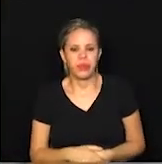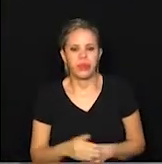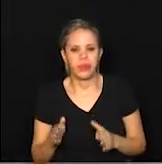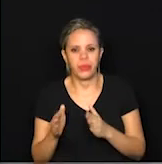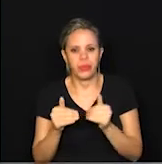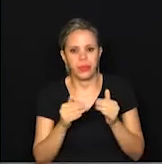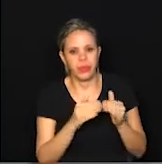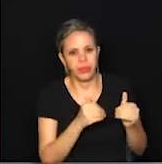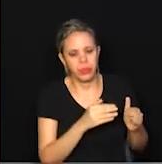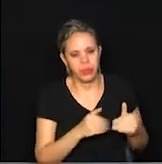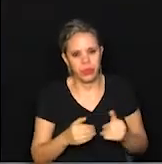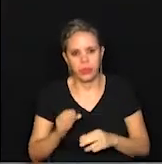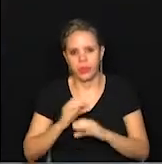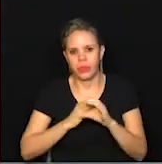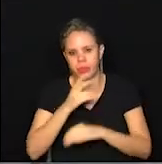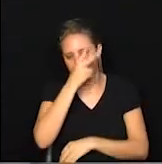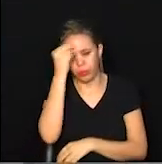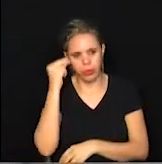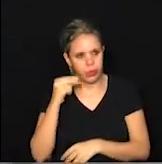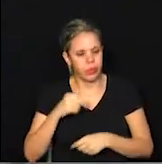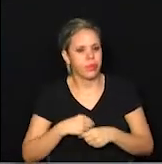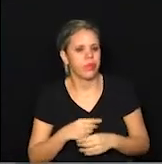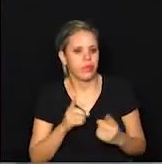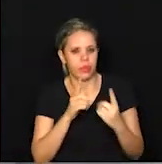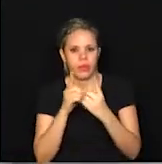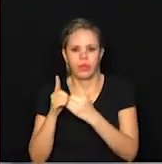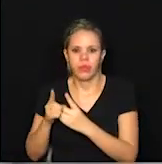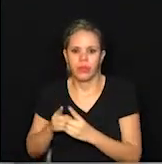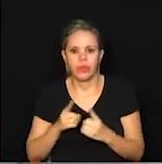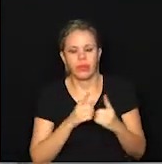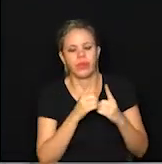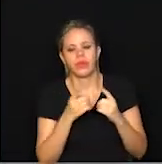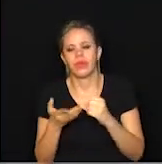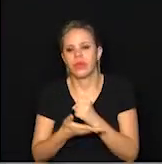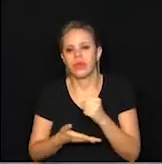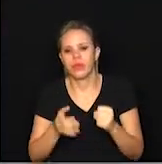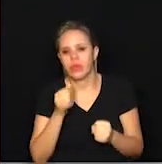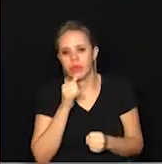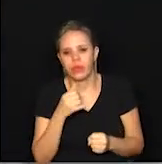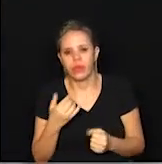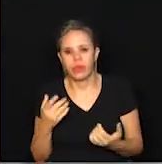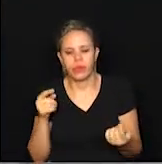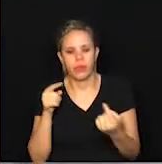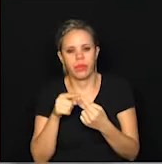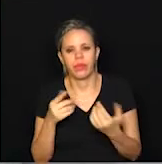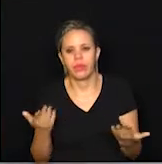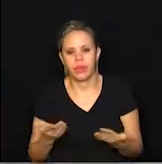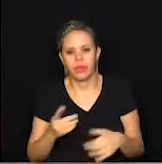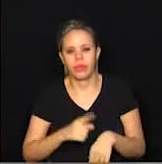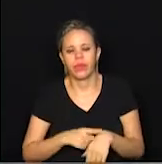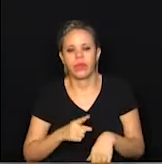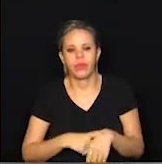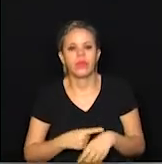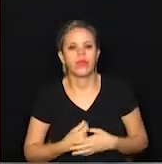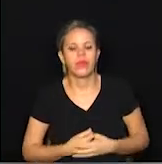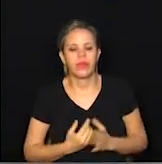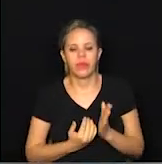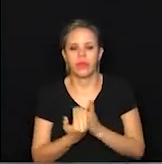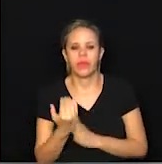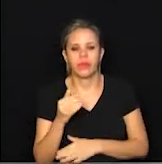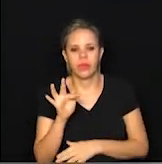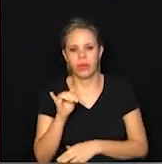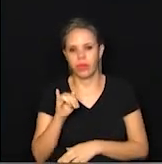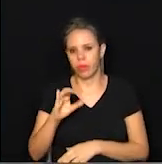pedidos de concurso público e atender, basicamente, nesse momento, com o aumento do